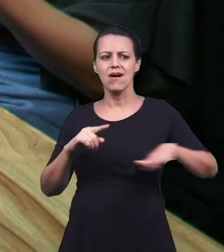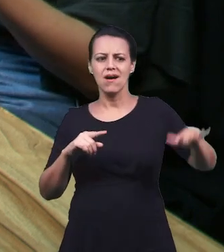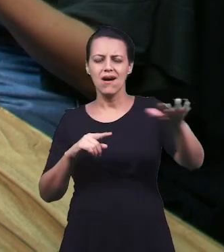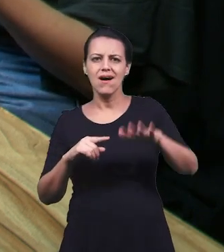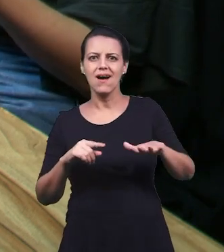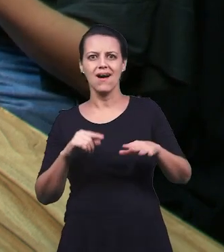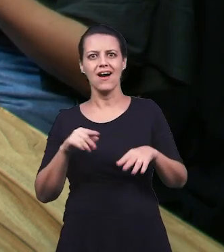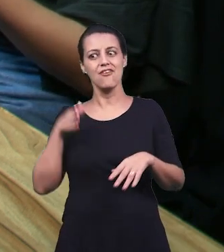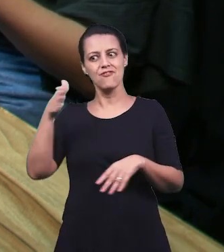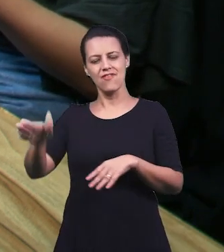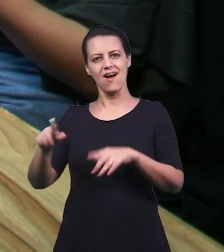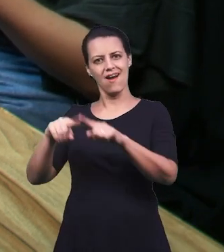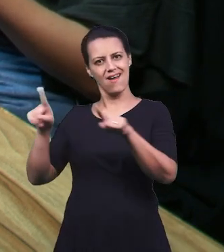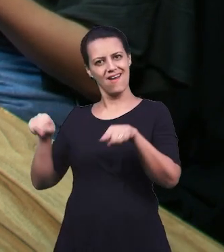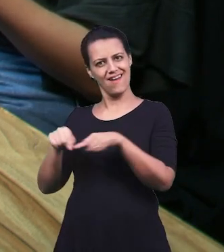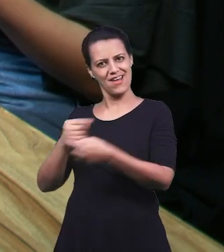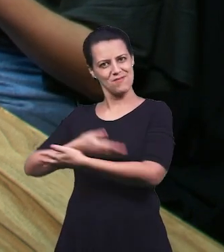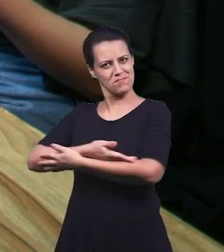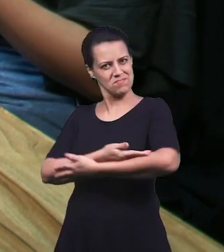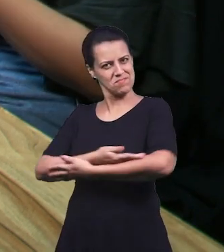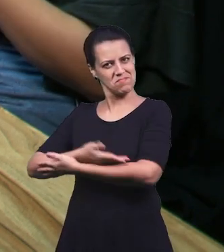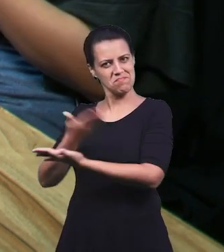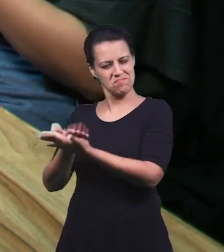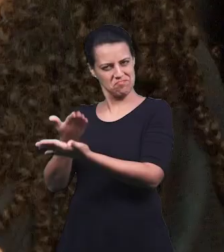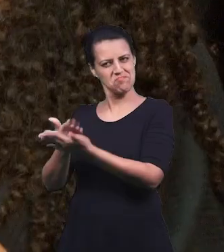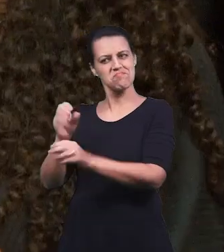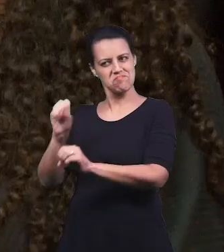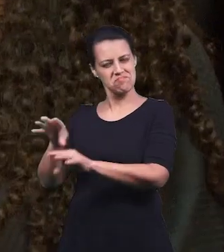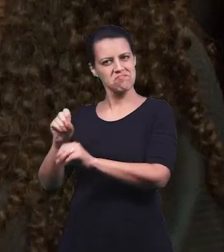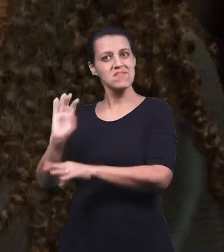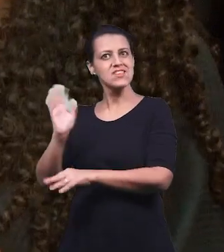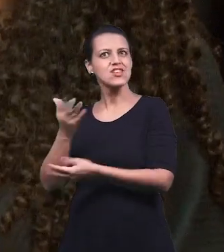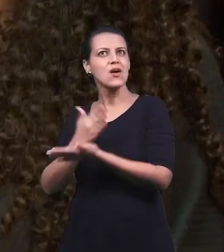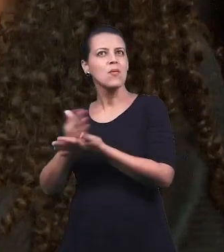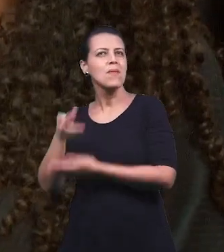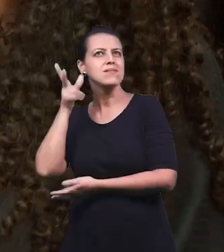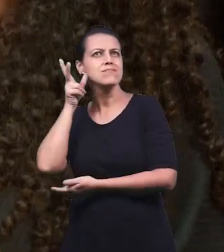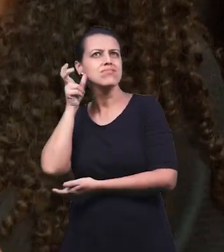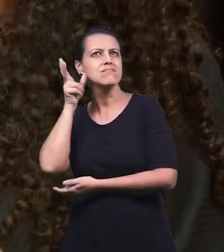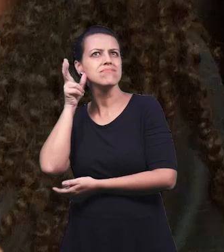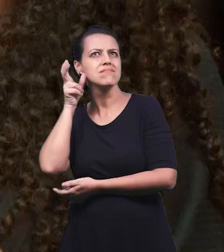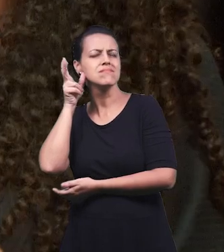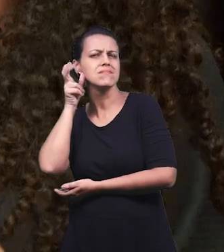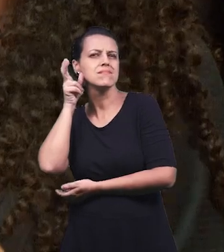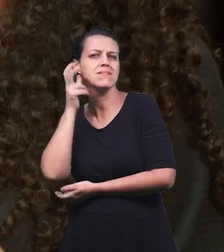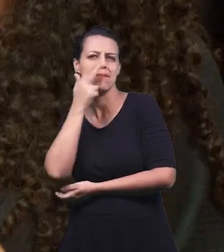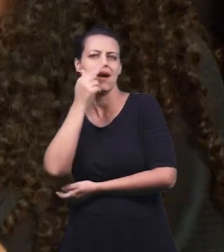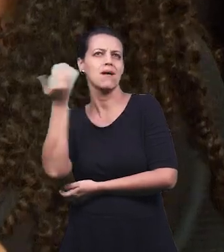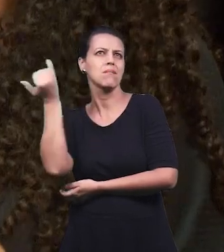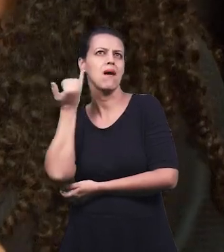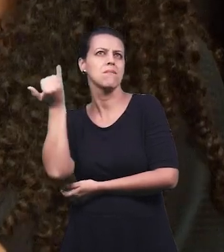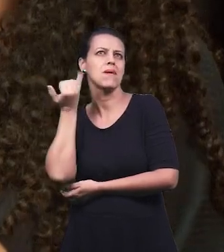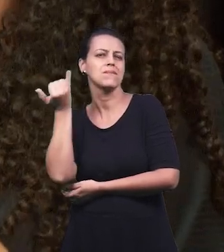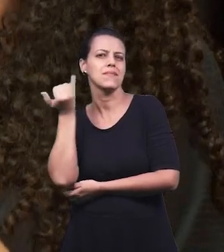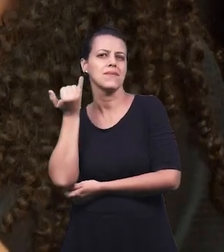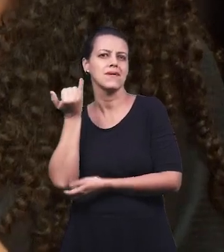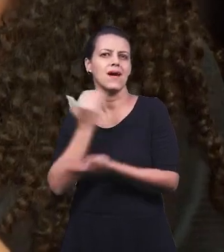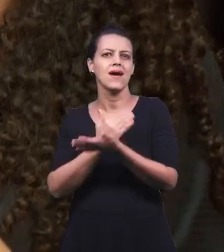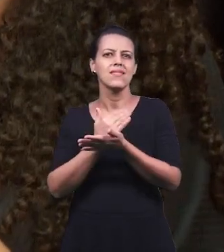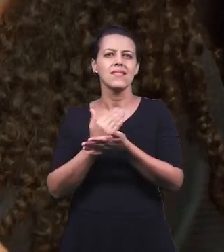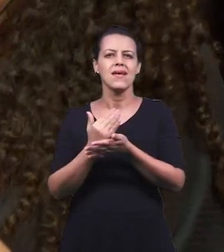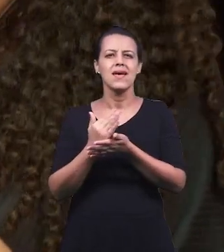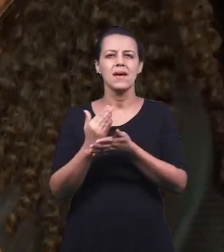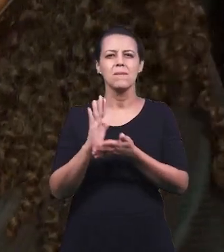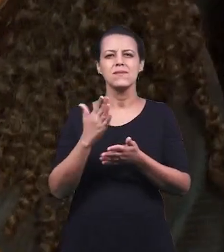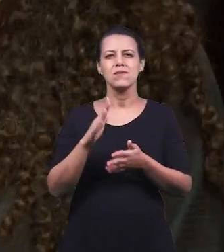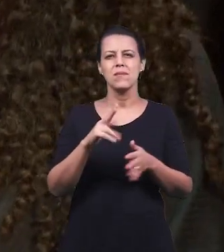aulinhas dos bebês, não é, pastor? As aulinhas era 3. E aí, até chegar lá para a 30ª semana.